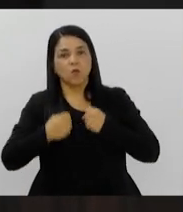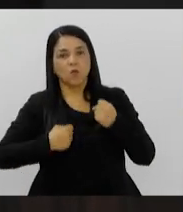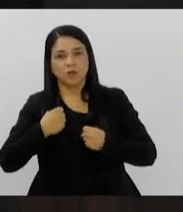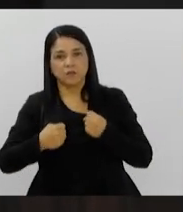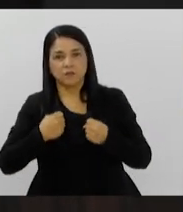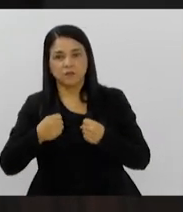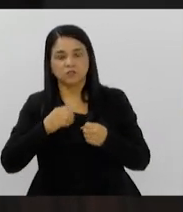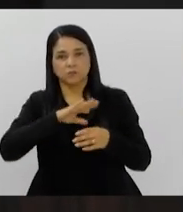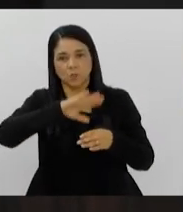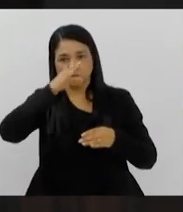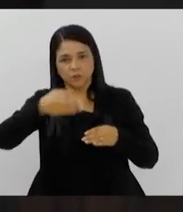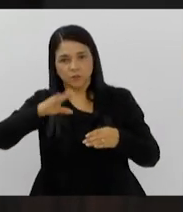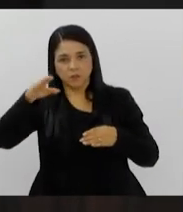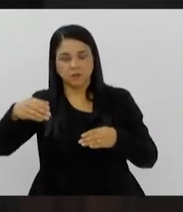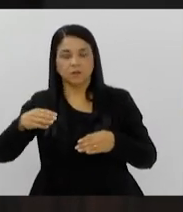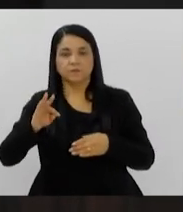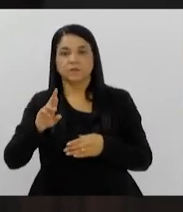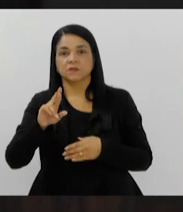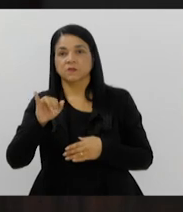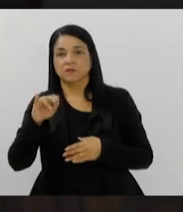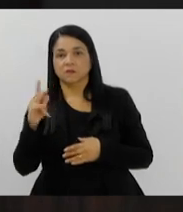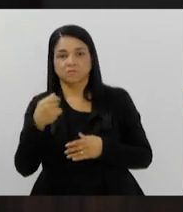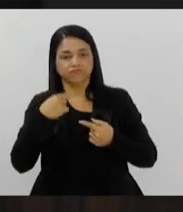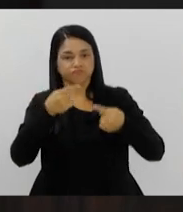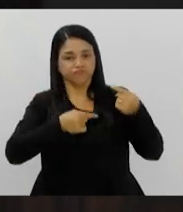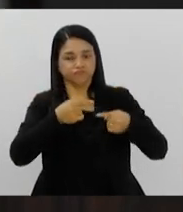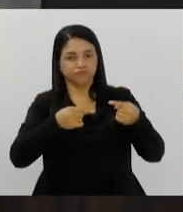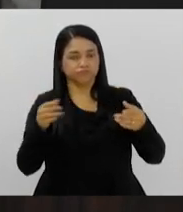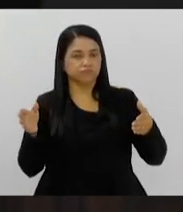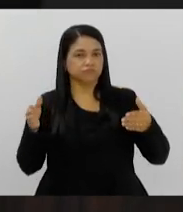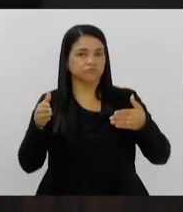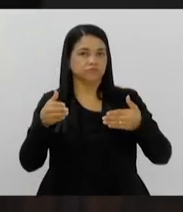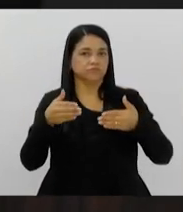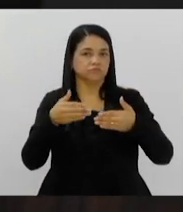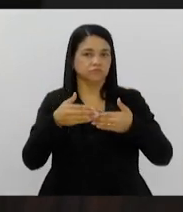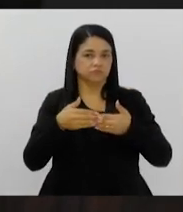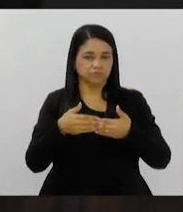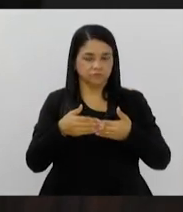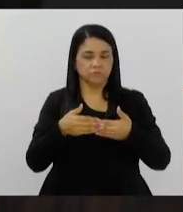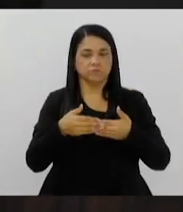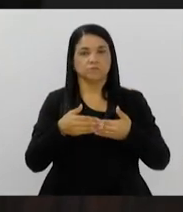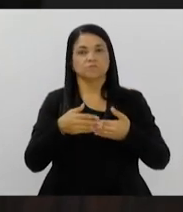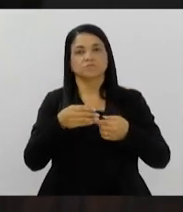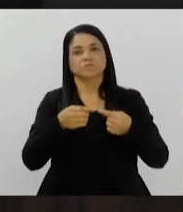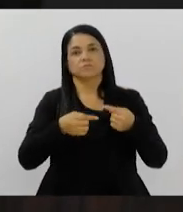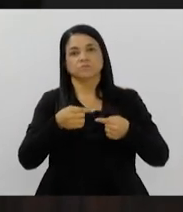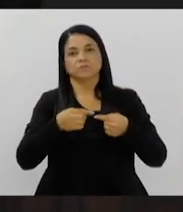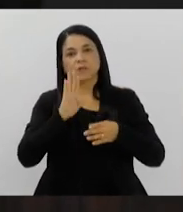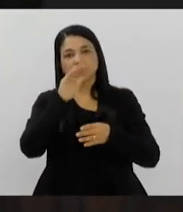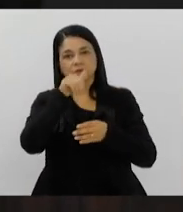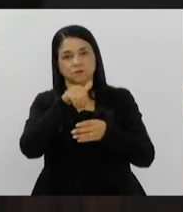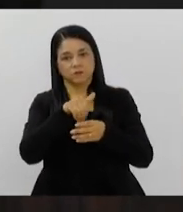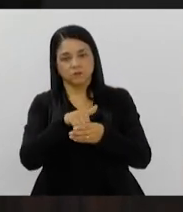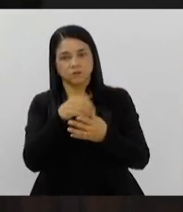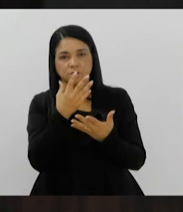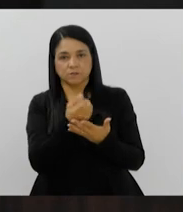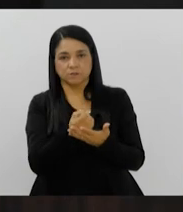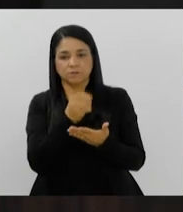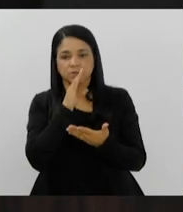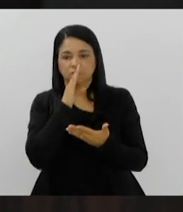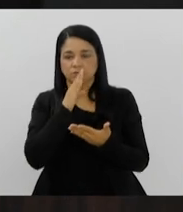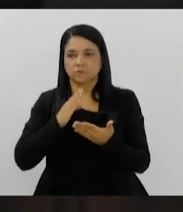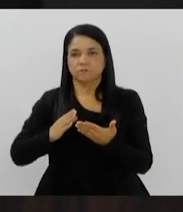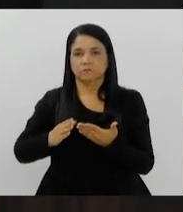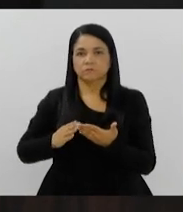montanhas e trilhas. Em discussão, não havendo quem queira discutir, encerrada a discussão. Em votação, os senhores que